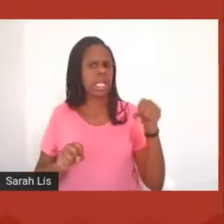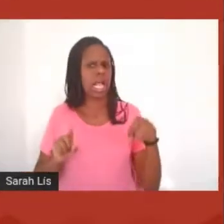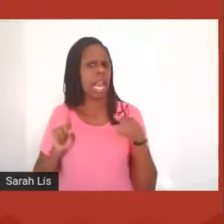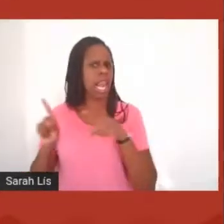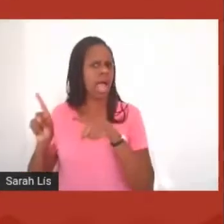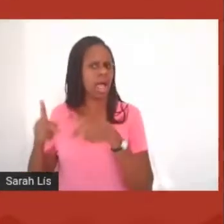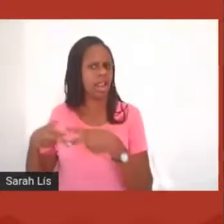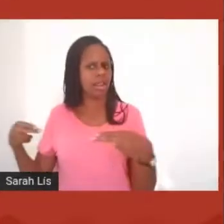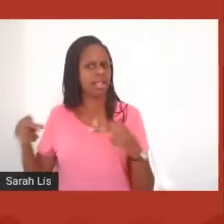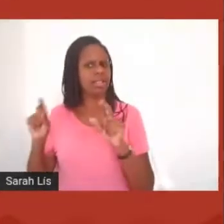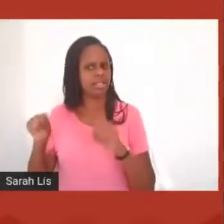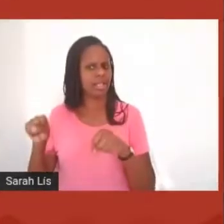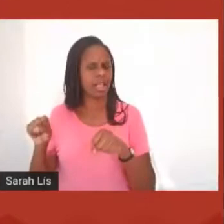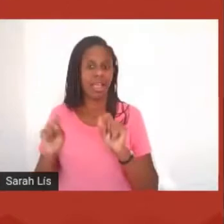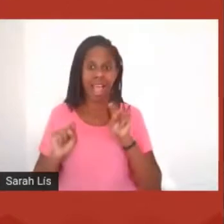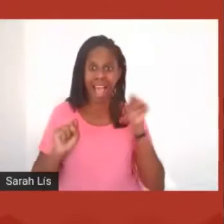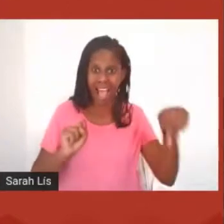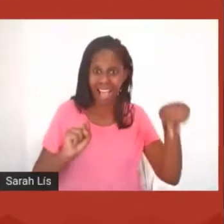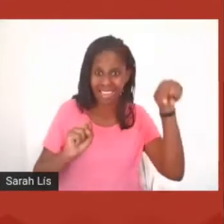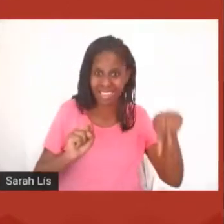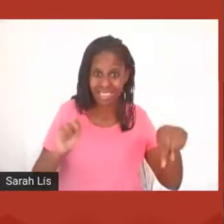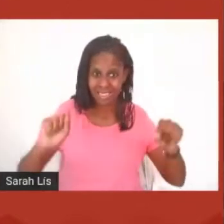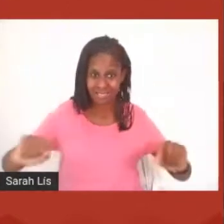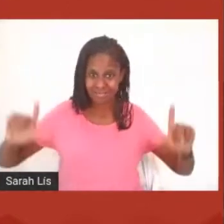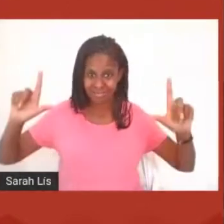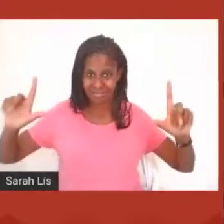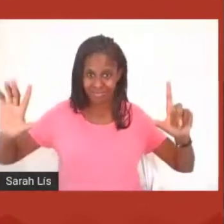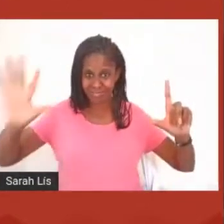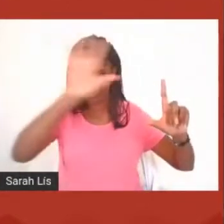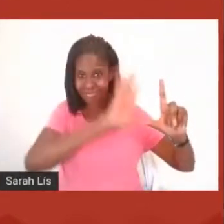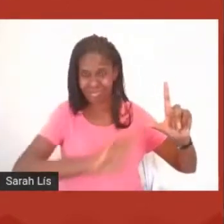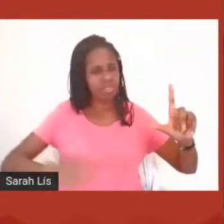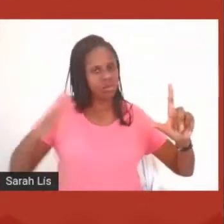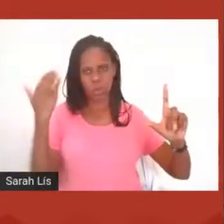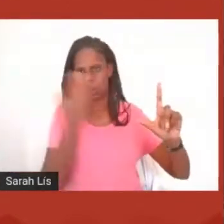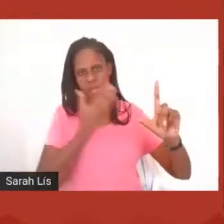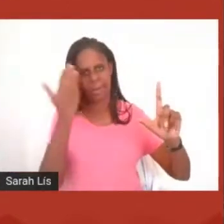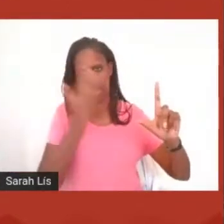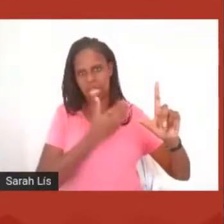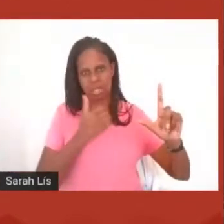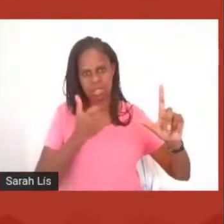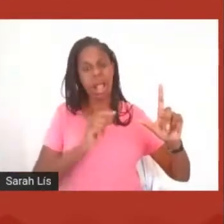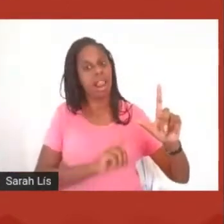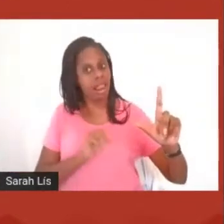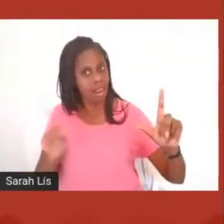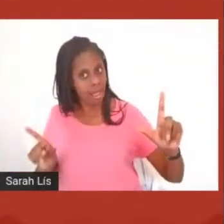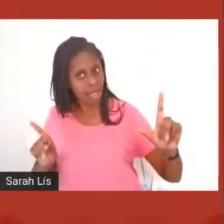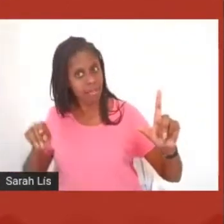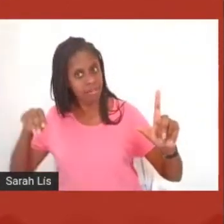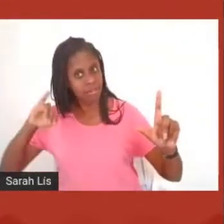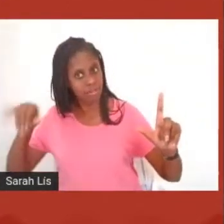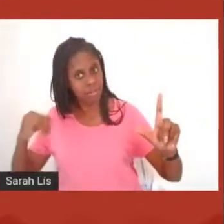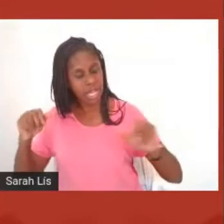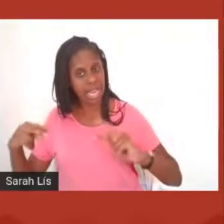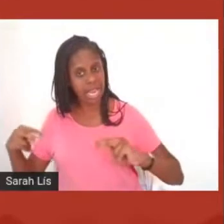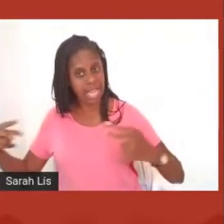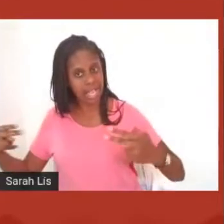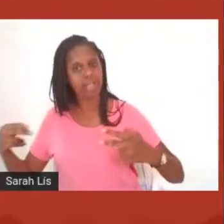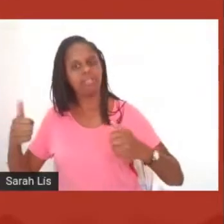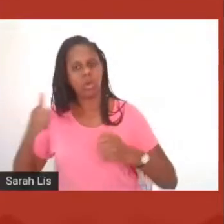pelo compartilhamento não dá para ler, mas pelo Jamboard sim. Fica muito reduzido, né?